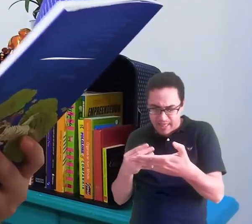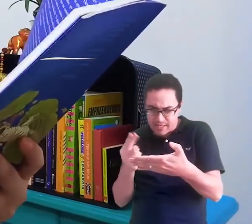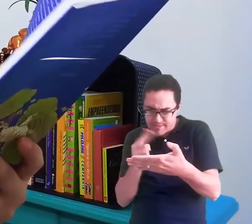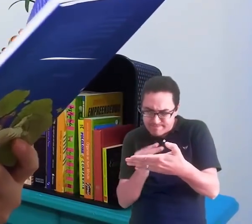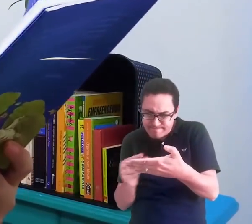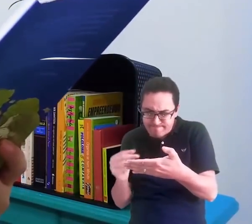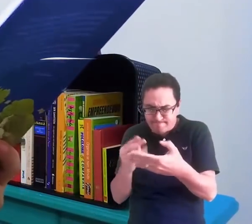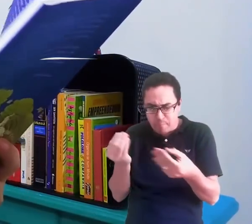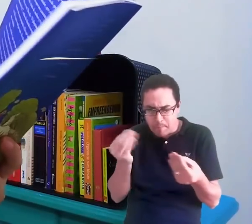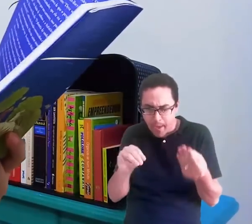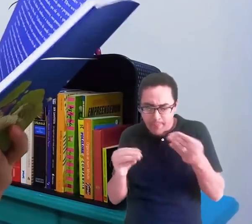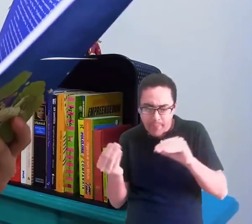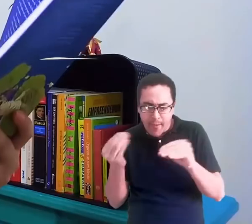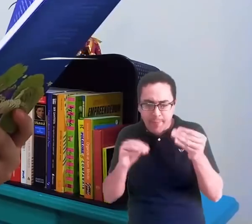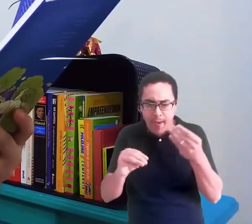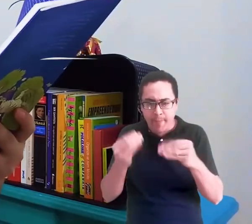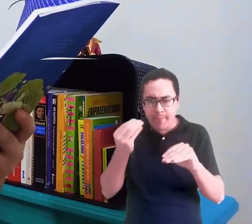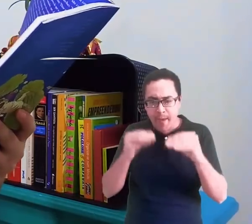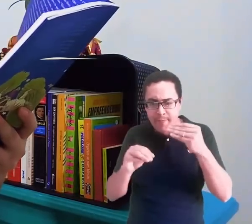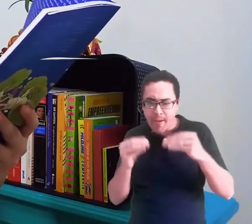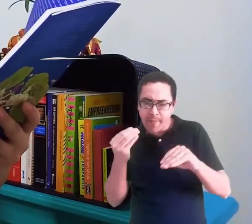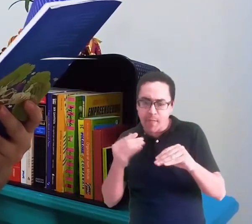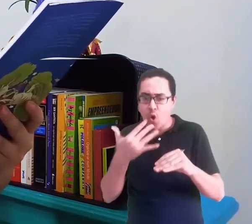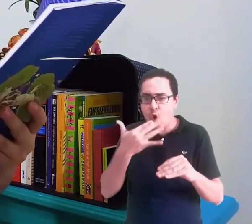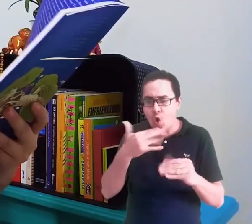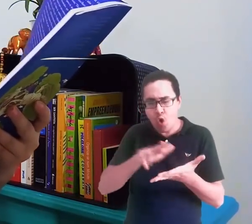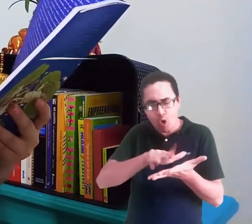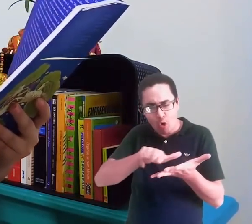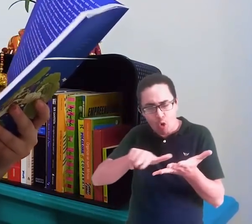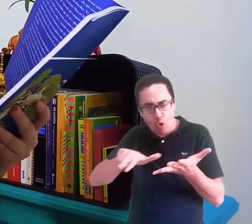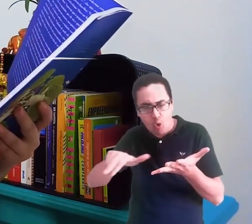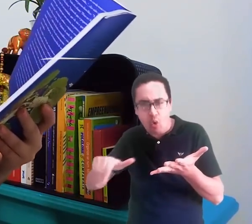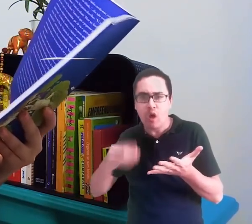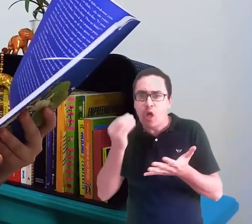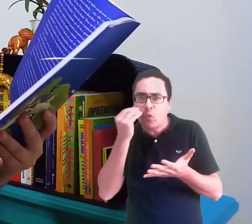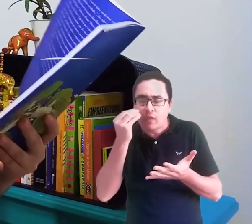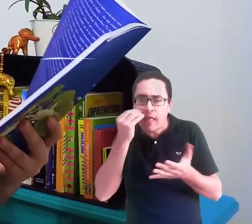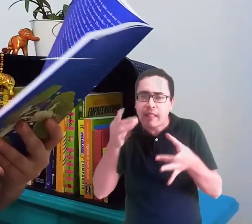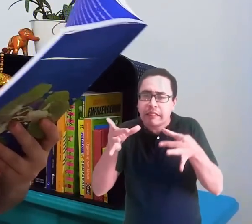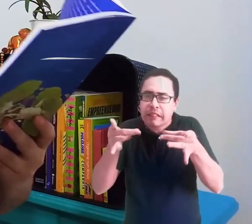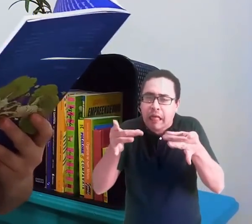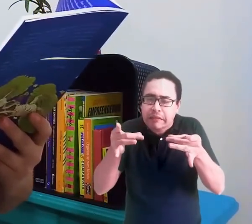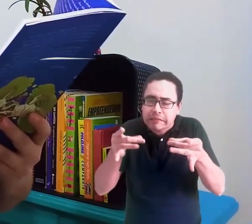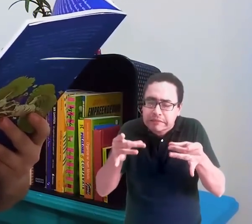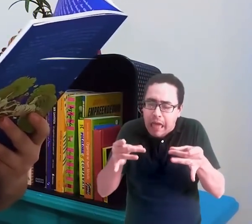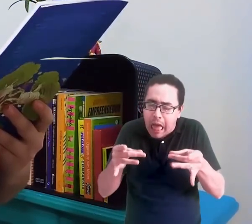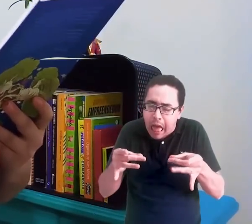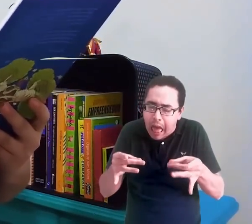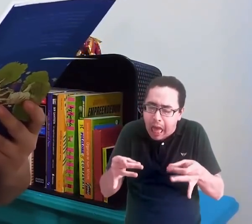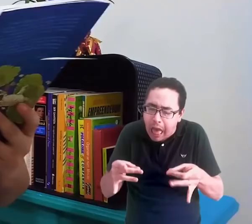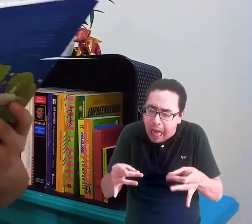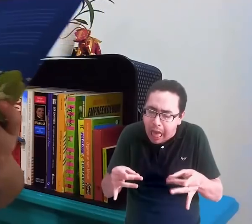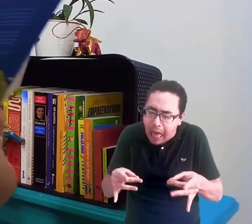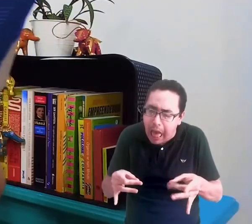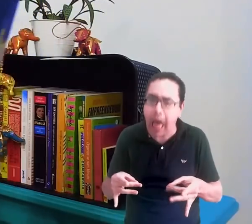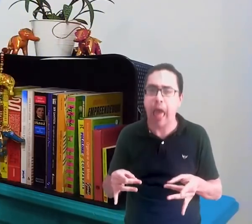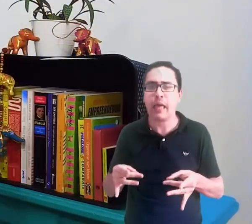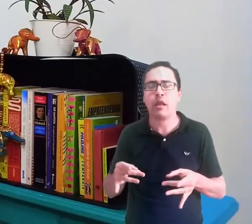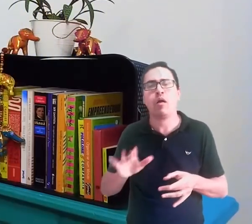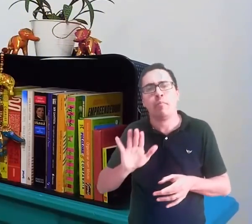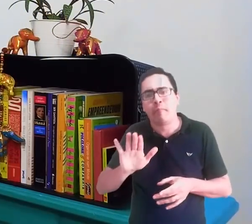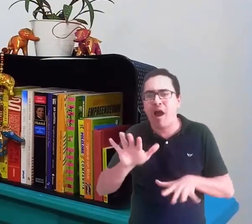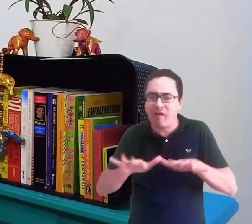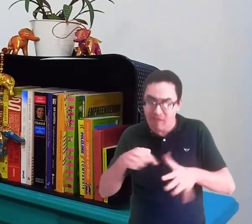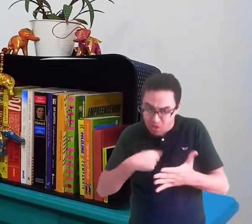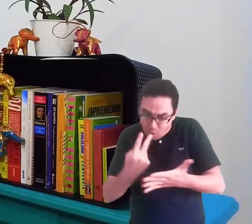vou tateando de um jeito ou de outro. Vou me equivocar em certos detalhes importantes, mas neste